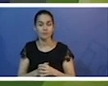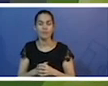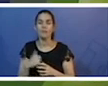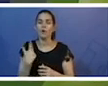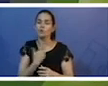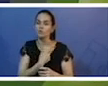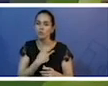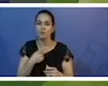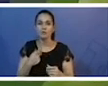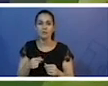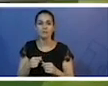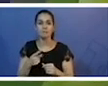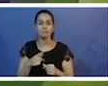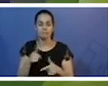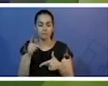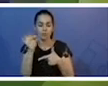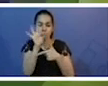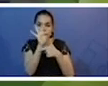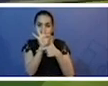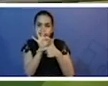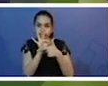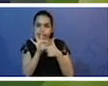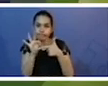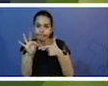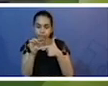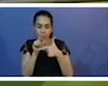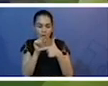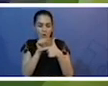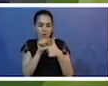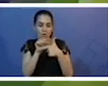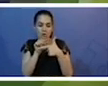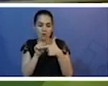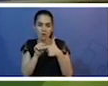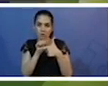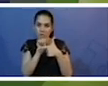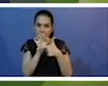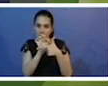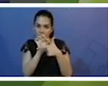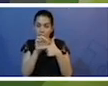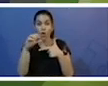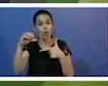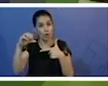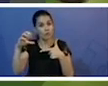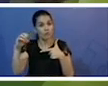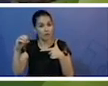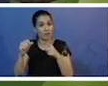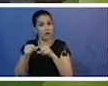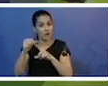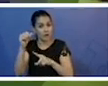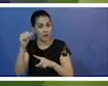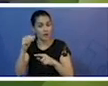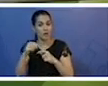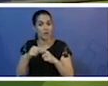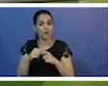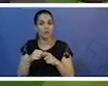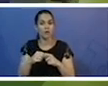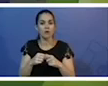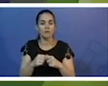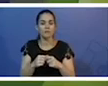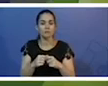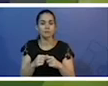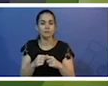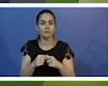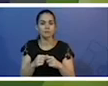segmento perpendicular, ou seja, que forma 90 graus, partindo